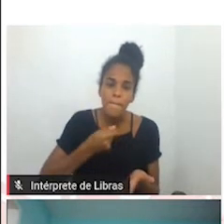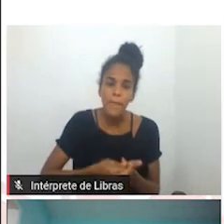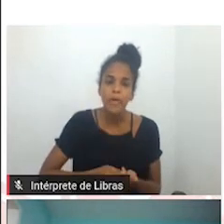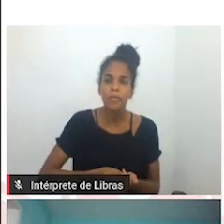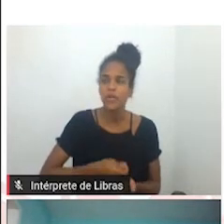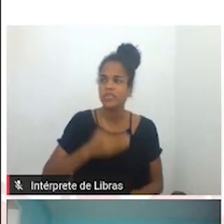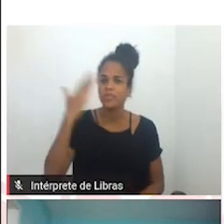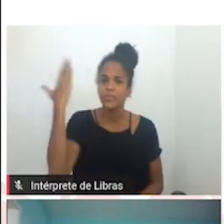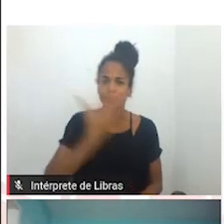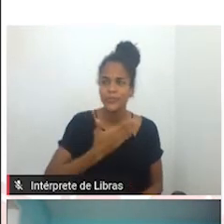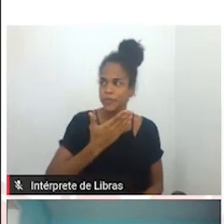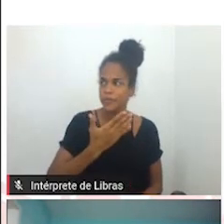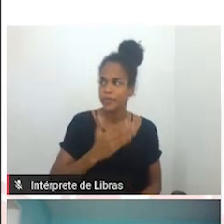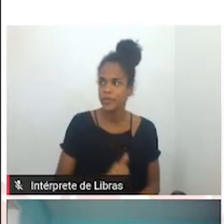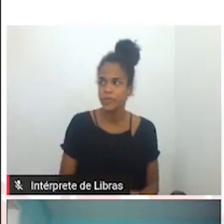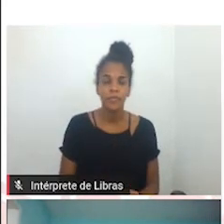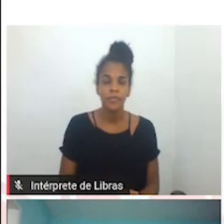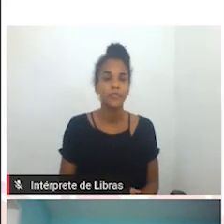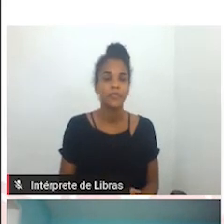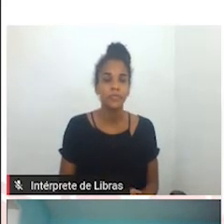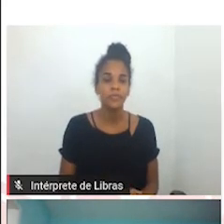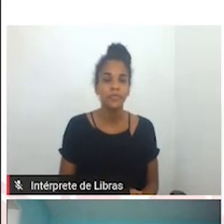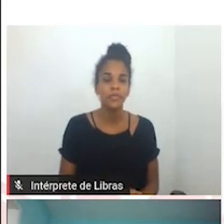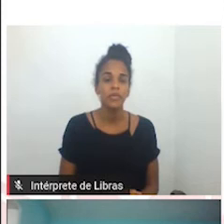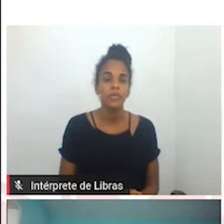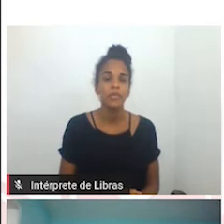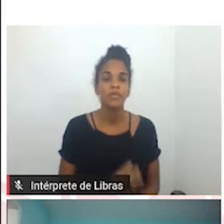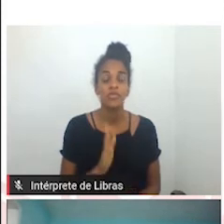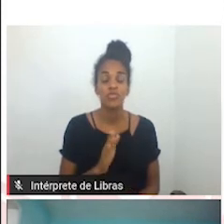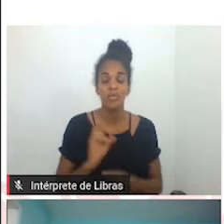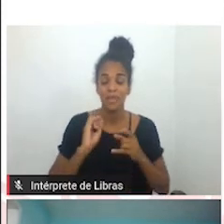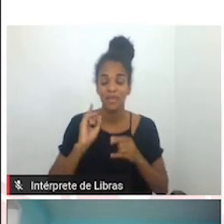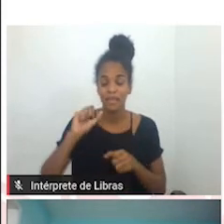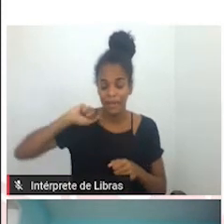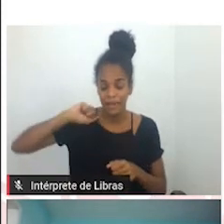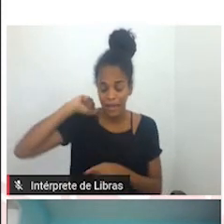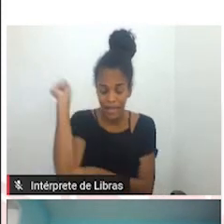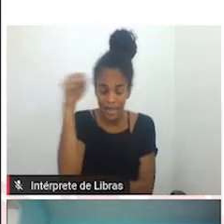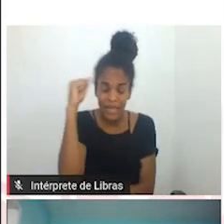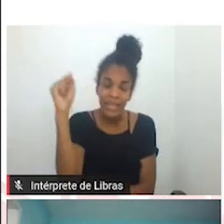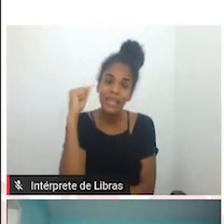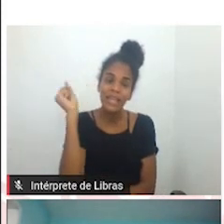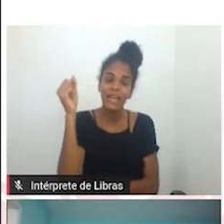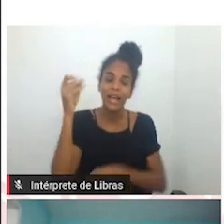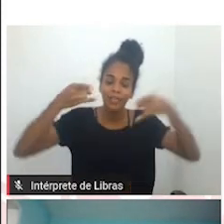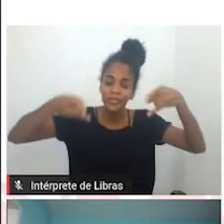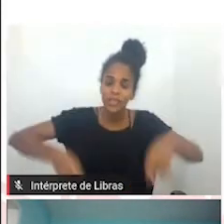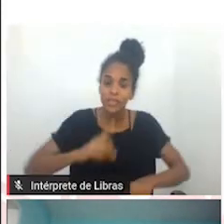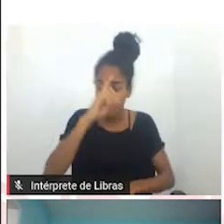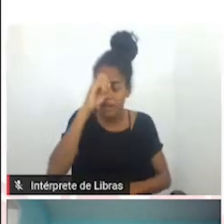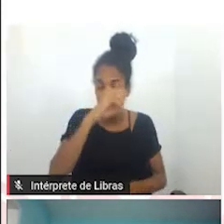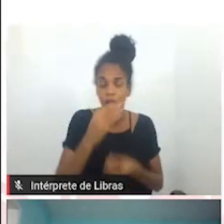Tamiflu no paciente com COVID grave internado, porque, como eu falei no início, a gente tem diagnóstico diferencial aqui em Pernambuco